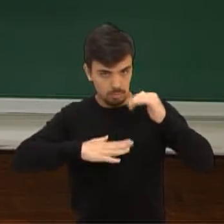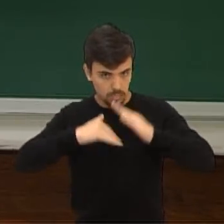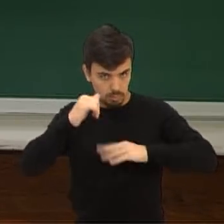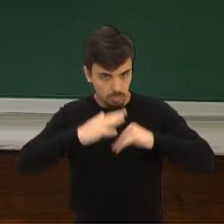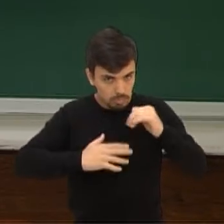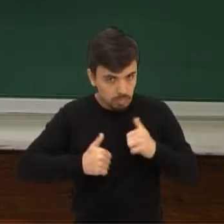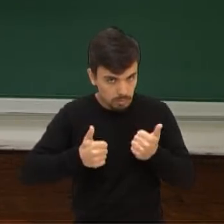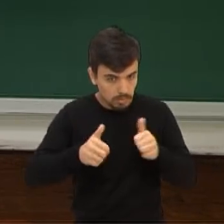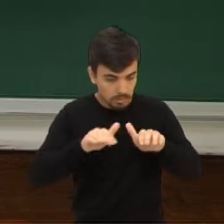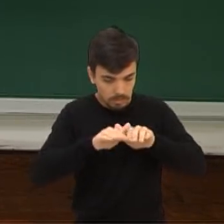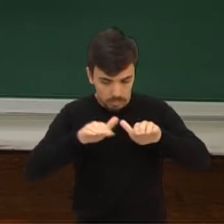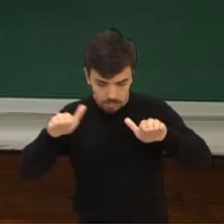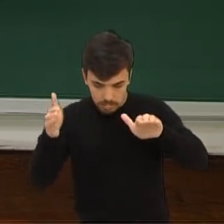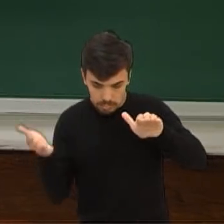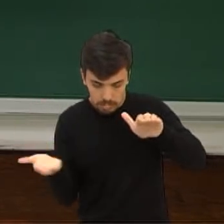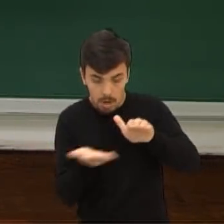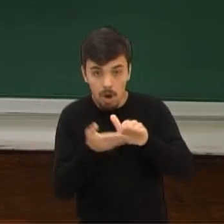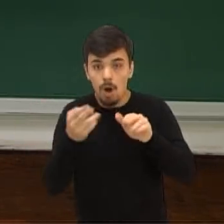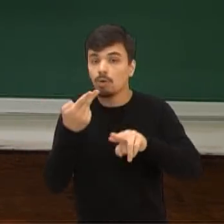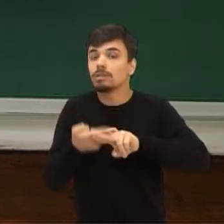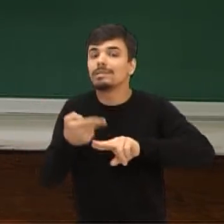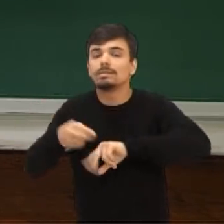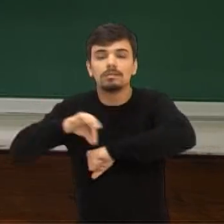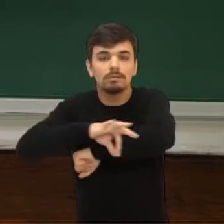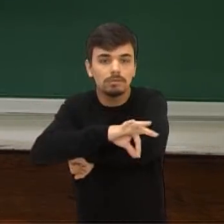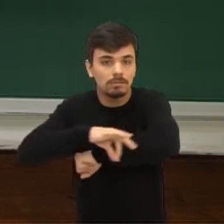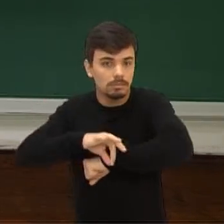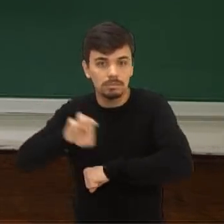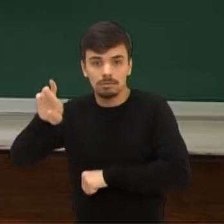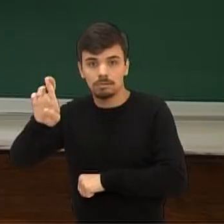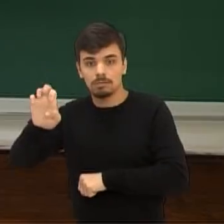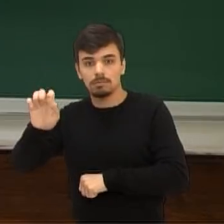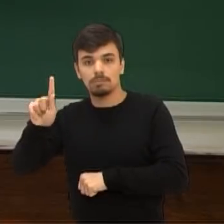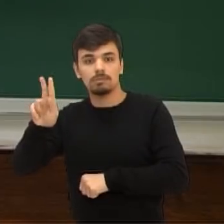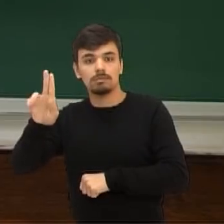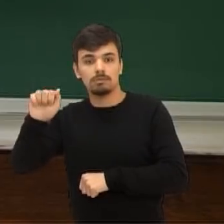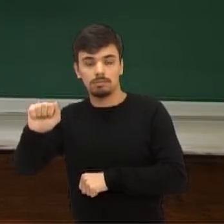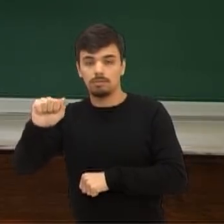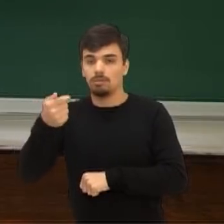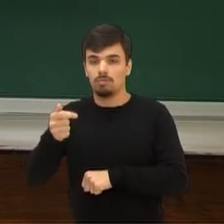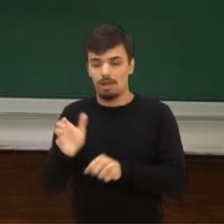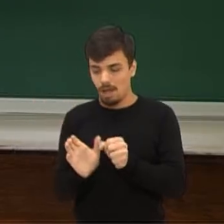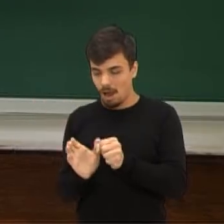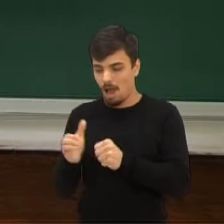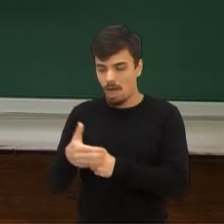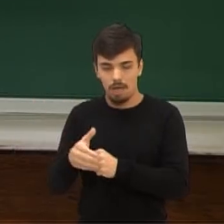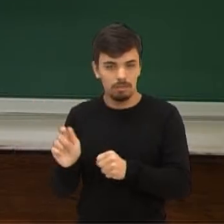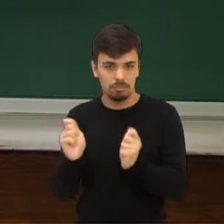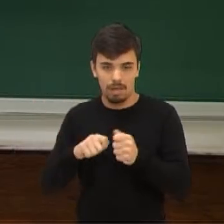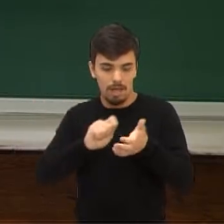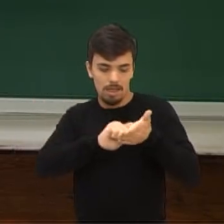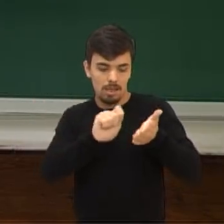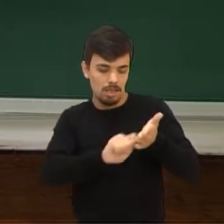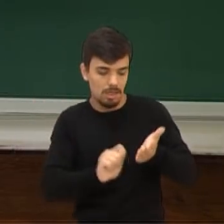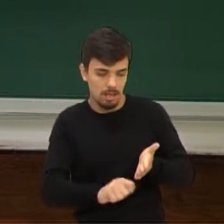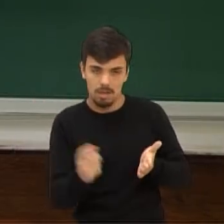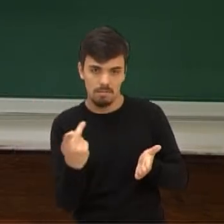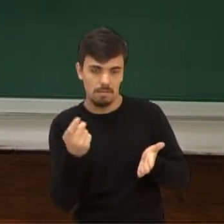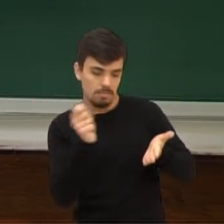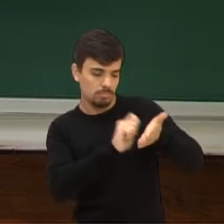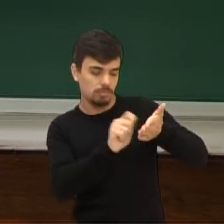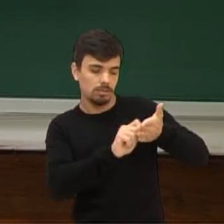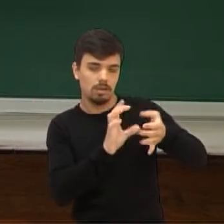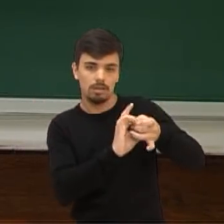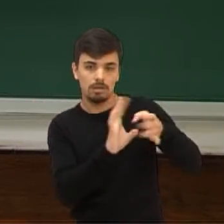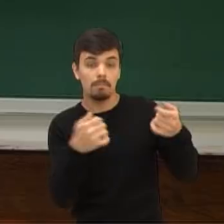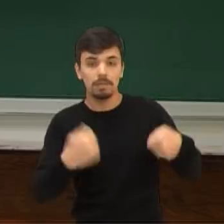planificação. Usem régua, porque não tem curva aqui, então não dá para desenhar com a mão solta.